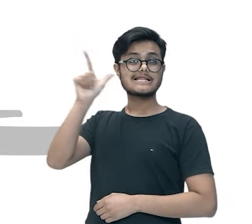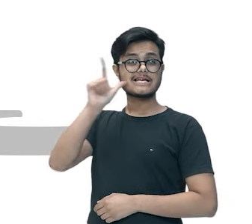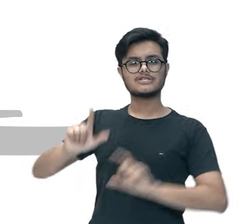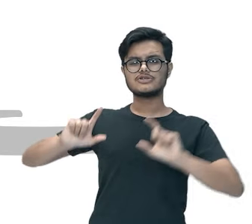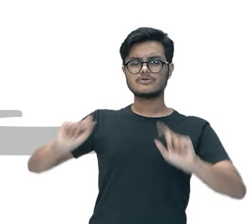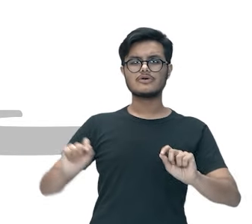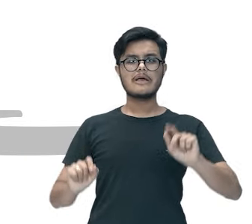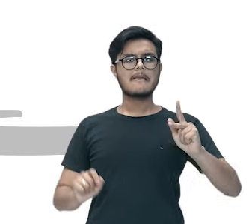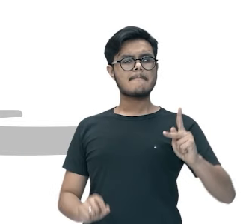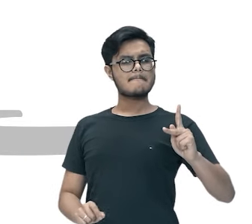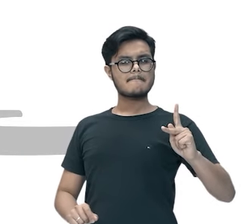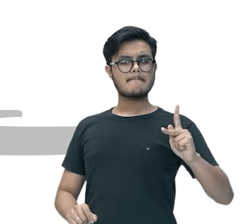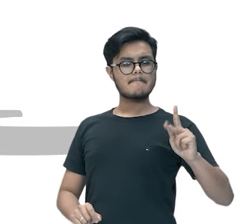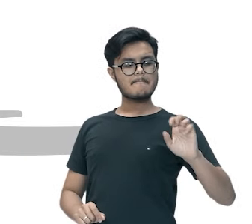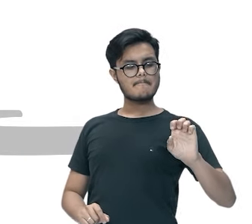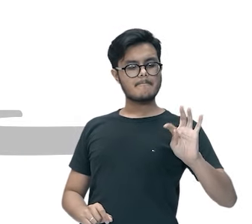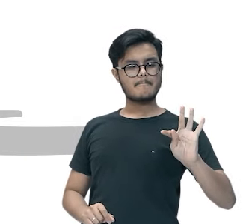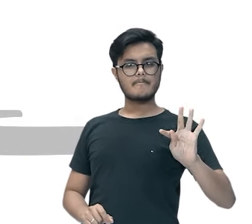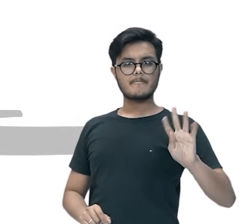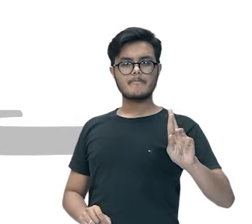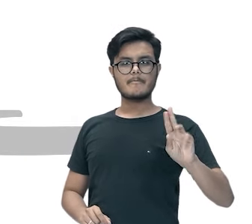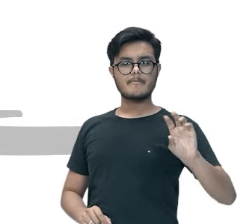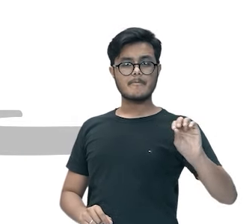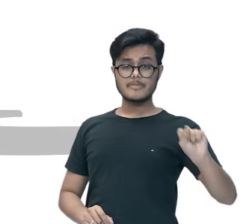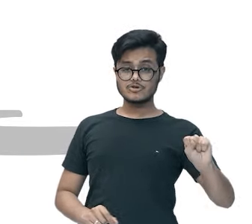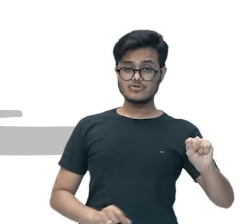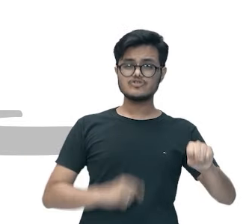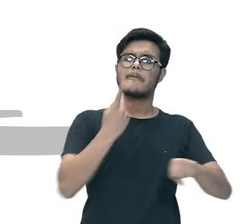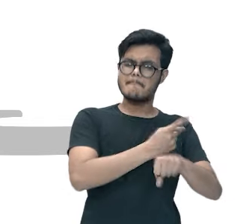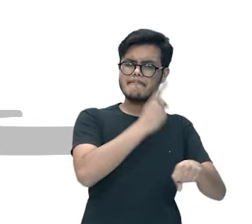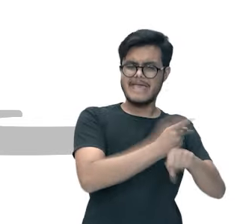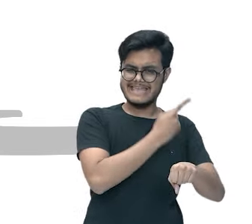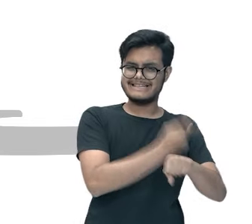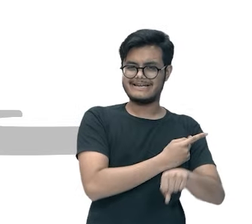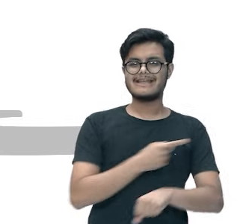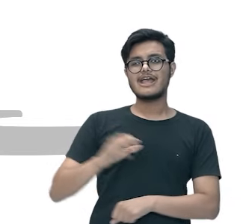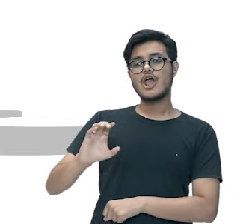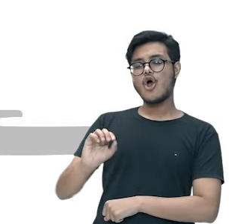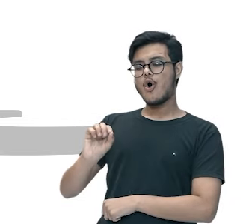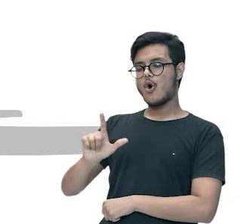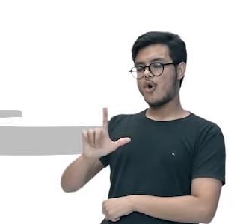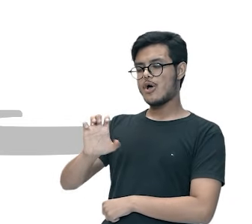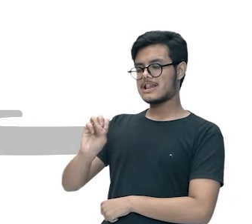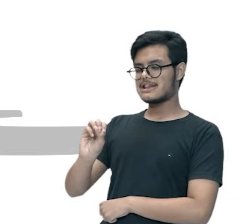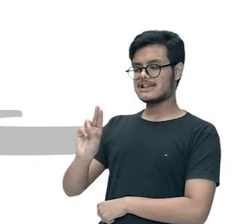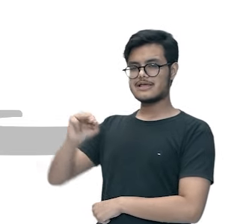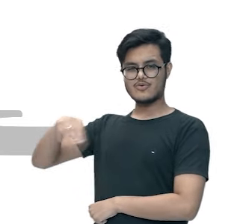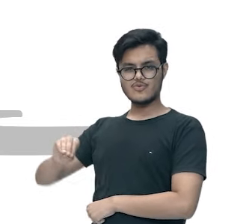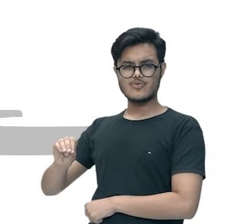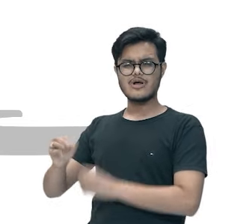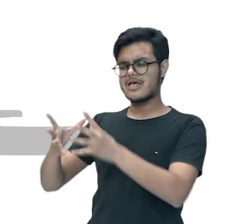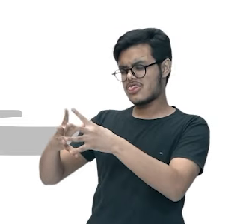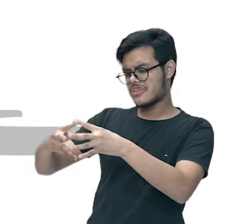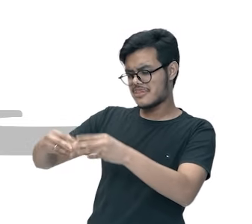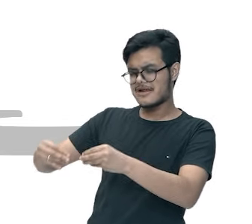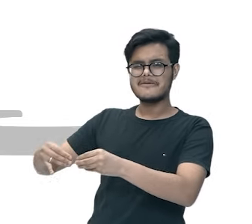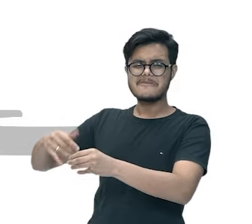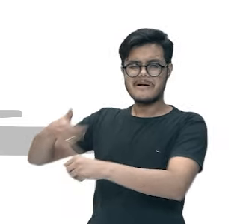união das palavras petrus, pedra, e oleum, óleo, que significa literalmente óleo de